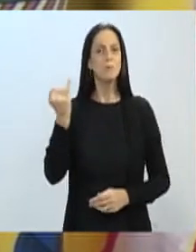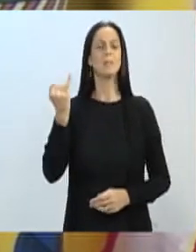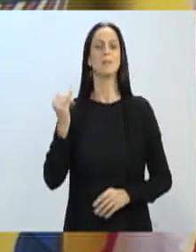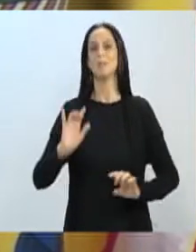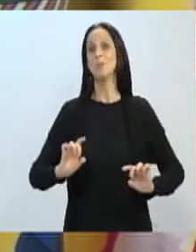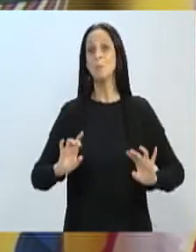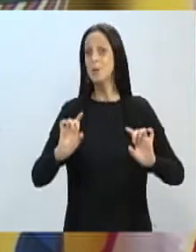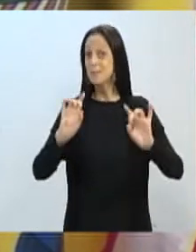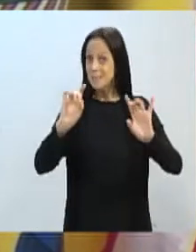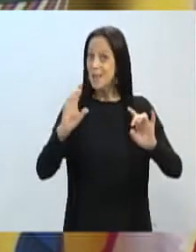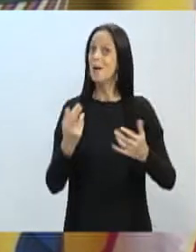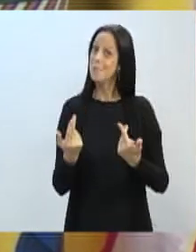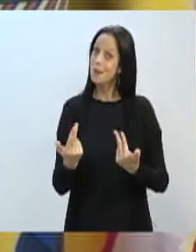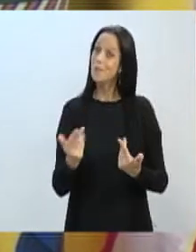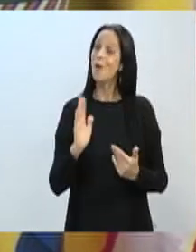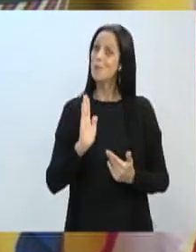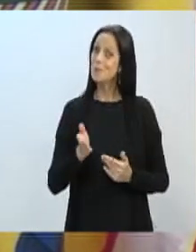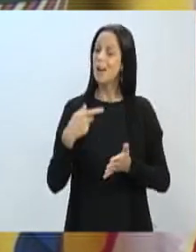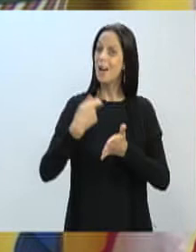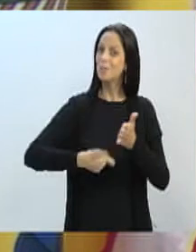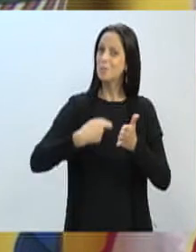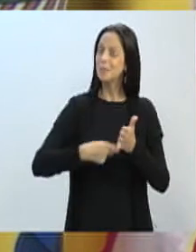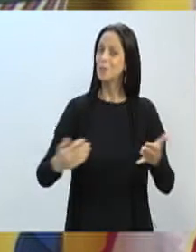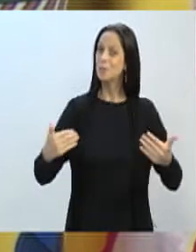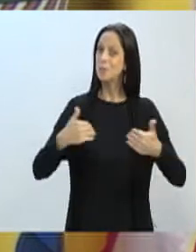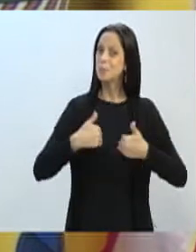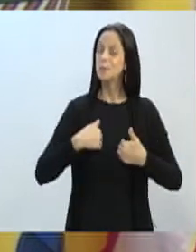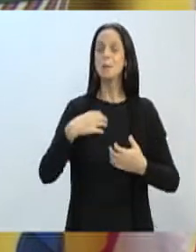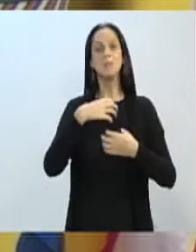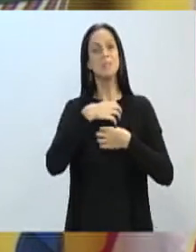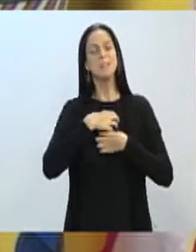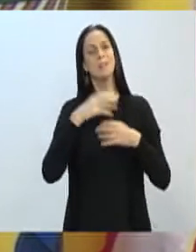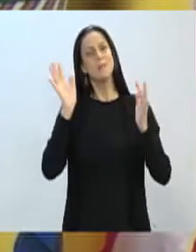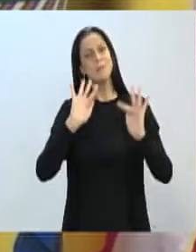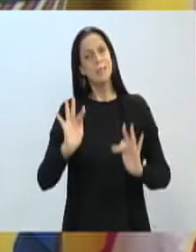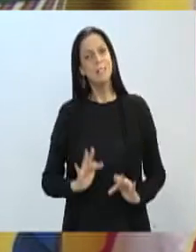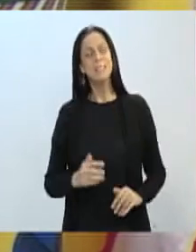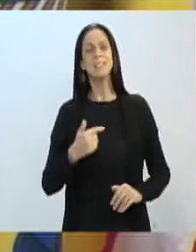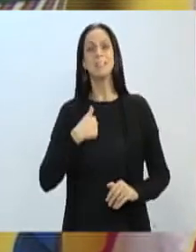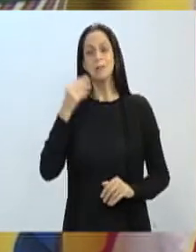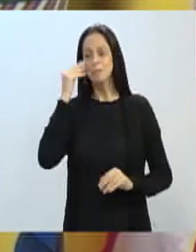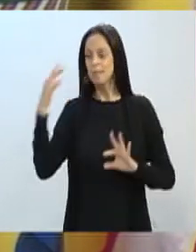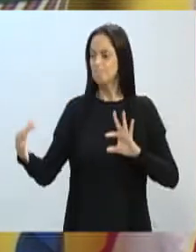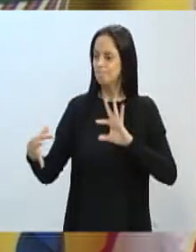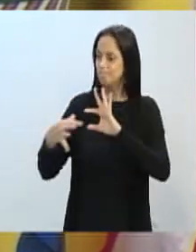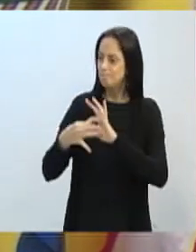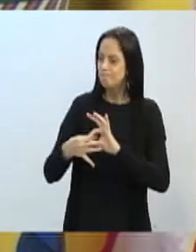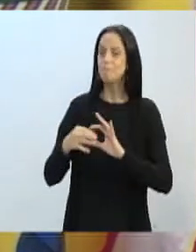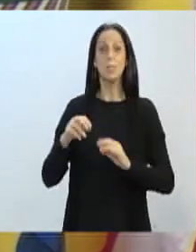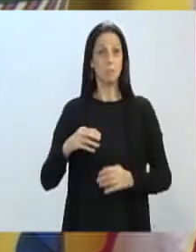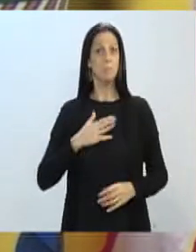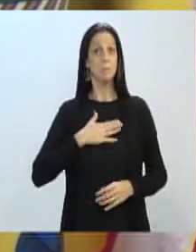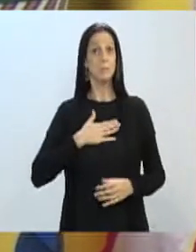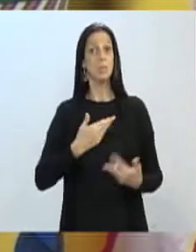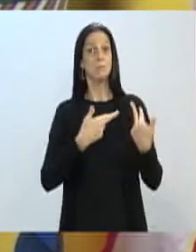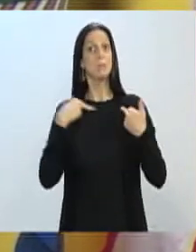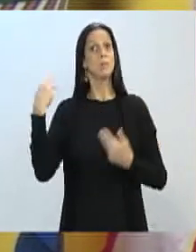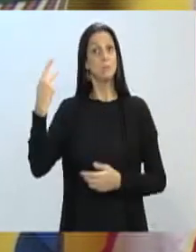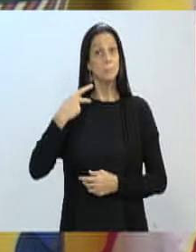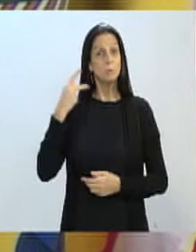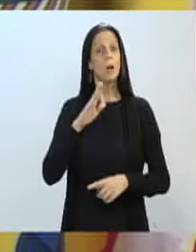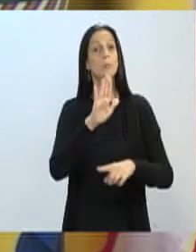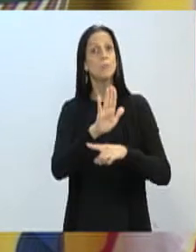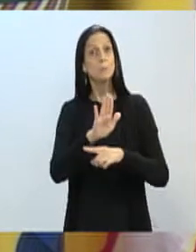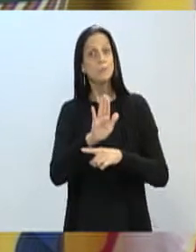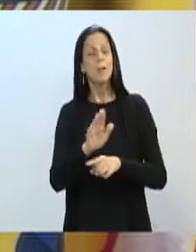fico muito feliz presidente de por alguma forma poder ser um agente de conexão que é o meu desafio o meu papel na política dessa cidade de ajudar nessa